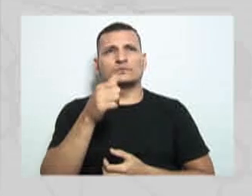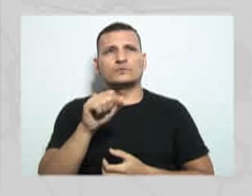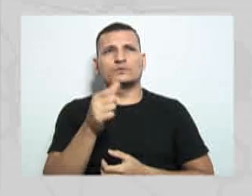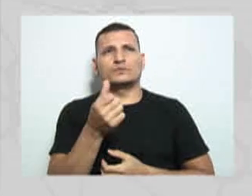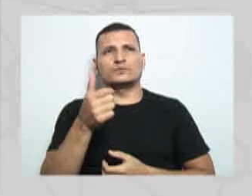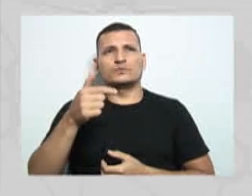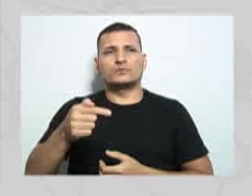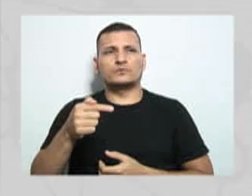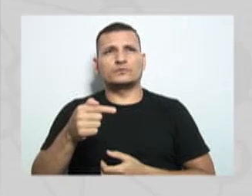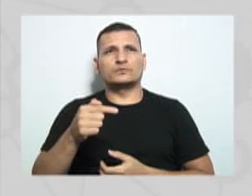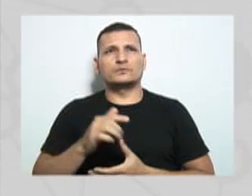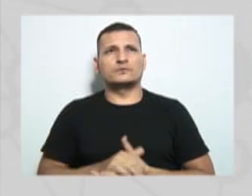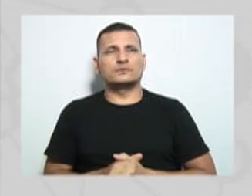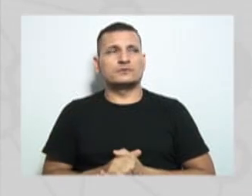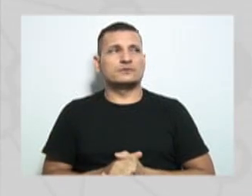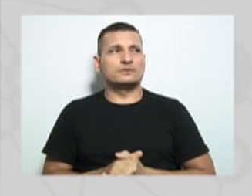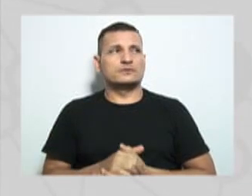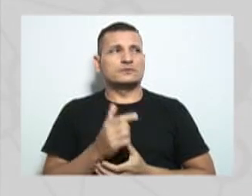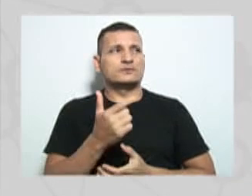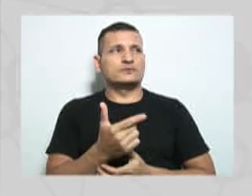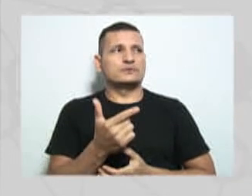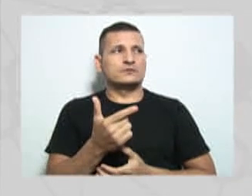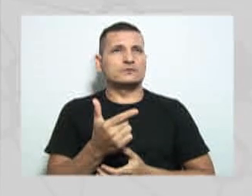CMS 133 de